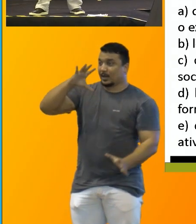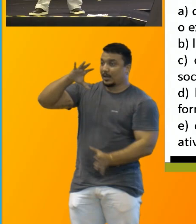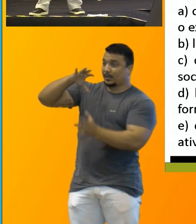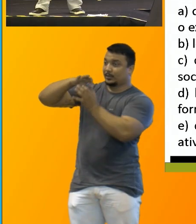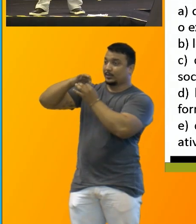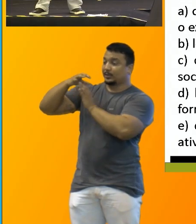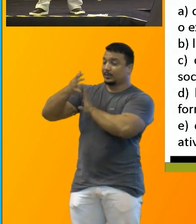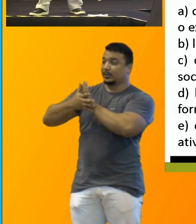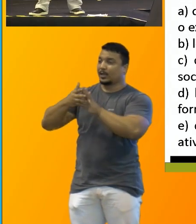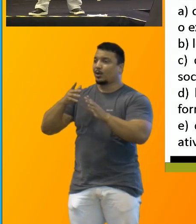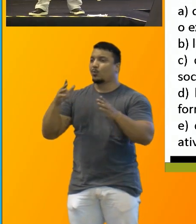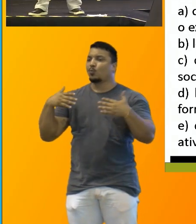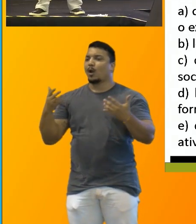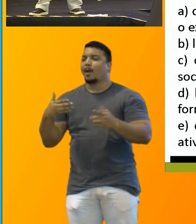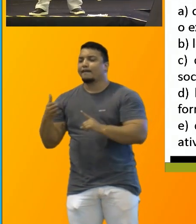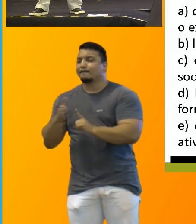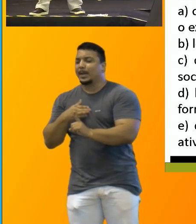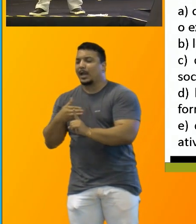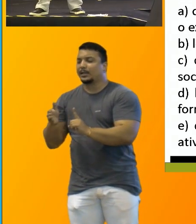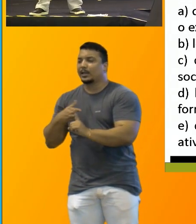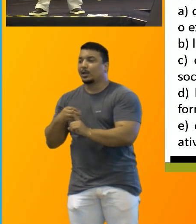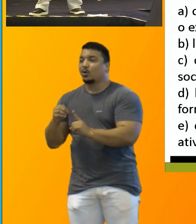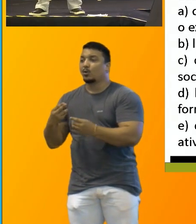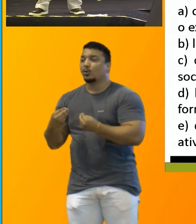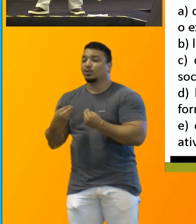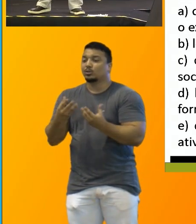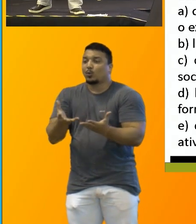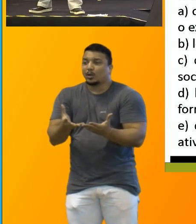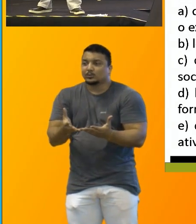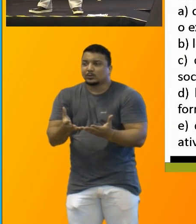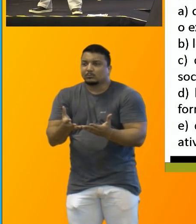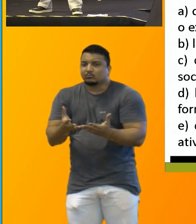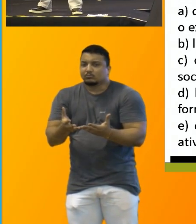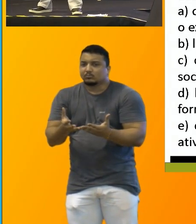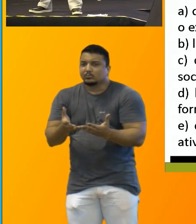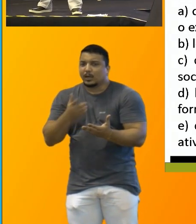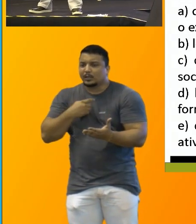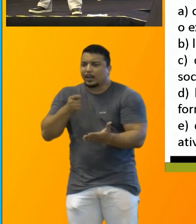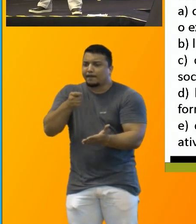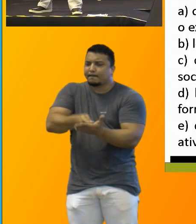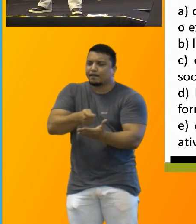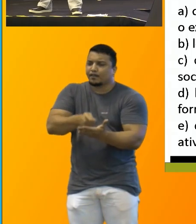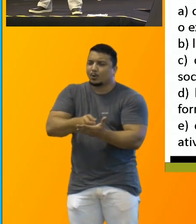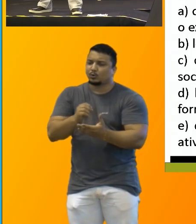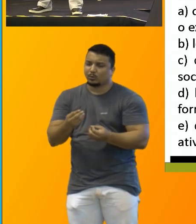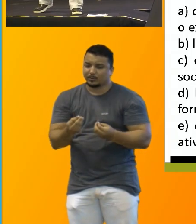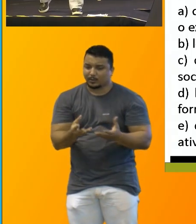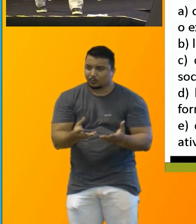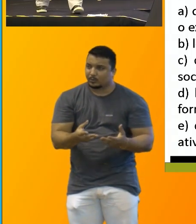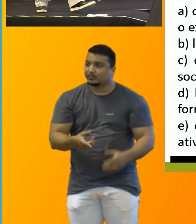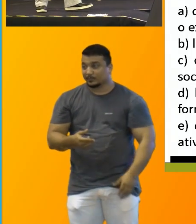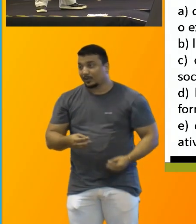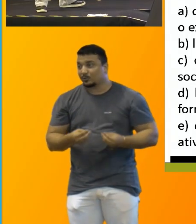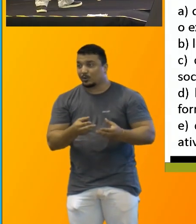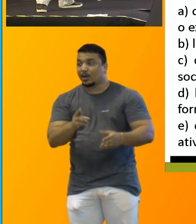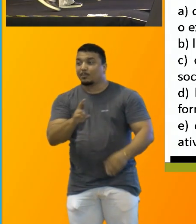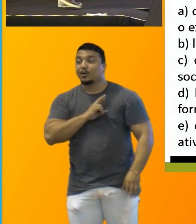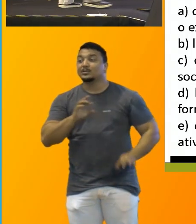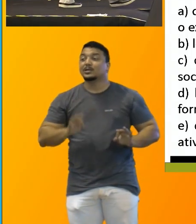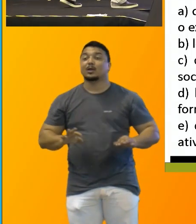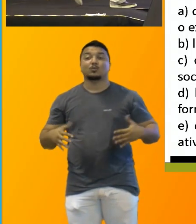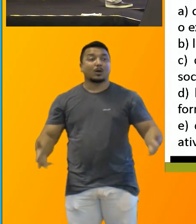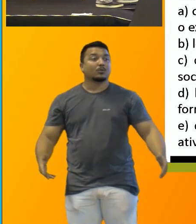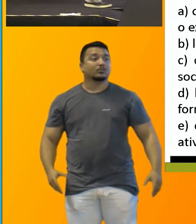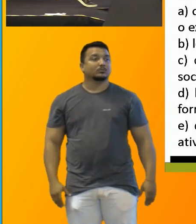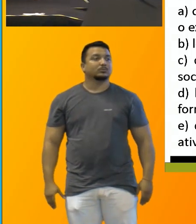mais no sentido de bater ou de doação? O Estado está doando ou ele está impondo? Está doando. Portanto, qual é o gabarito aí, gente?